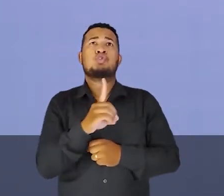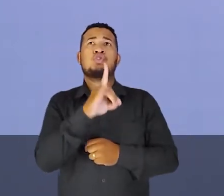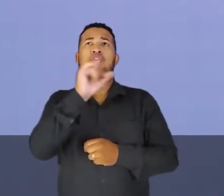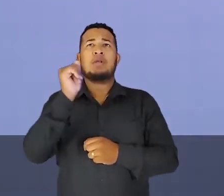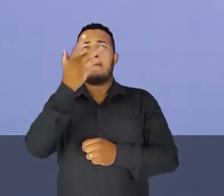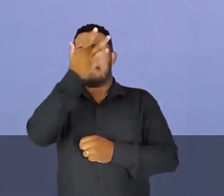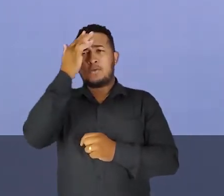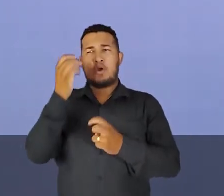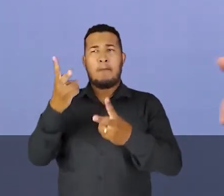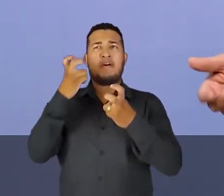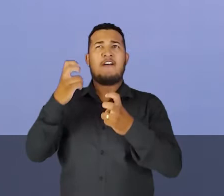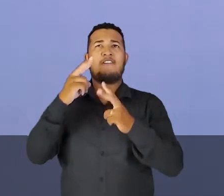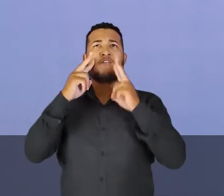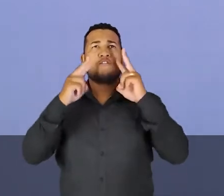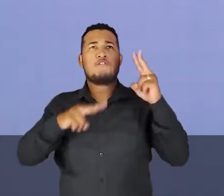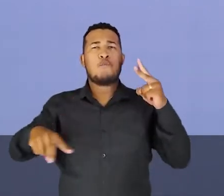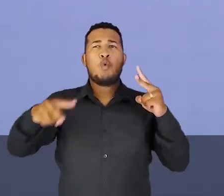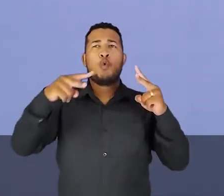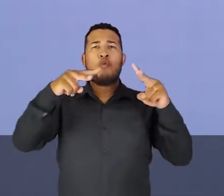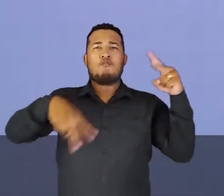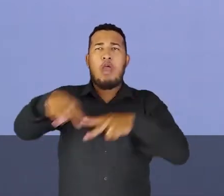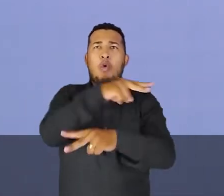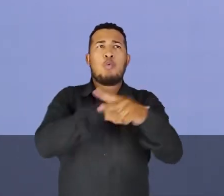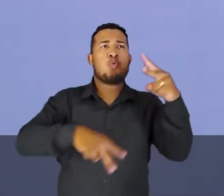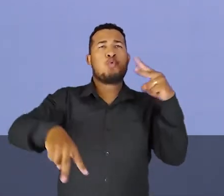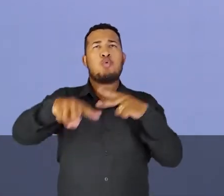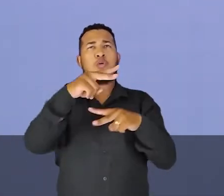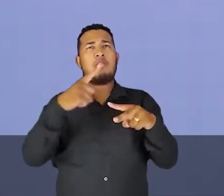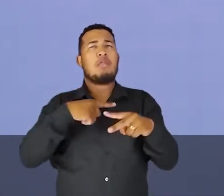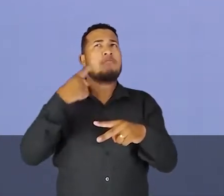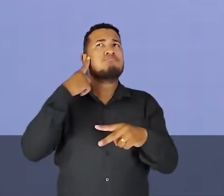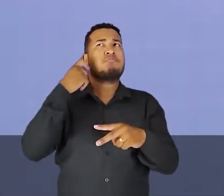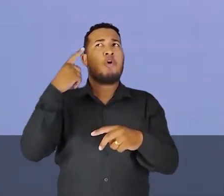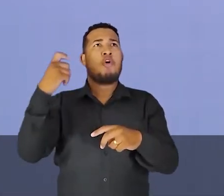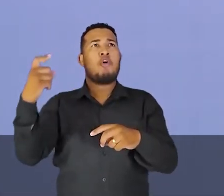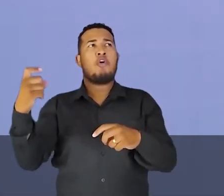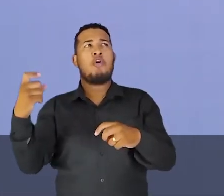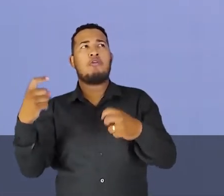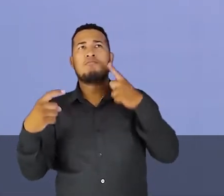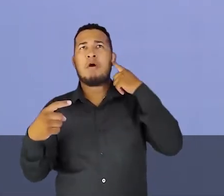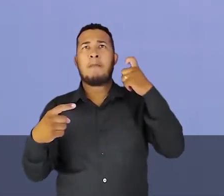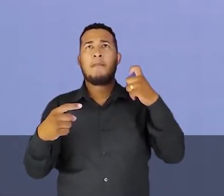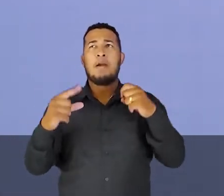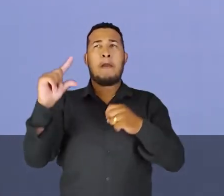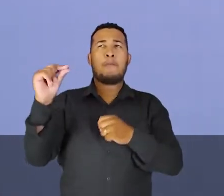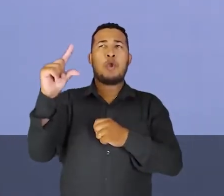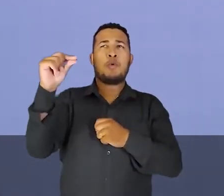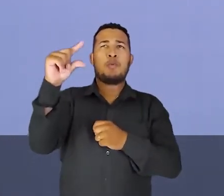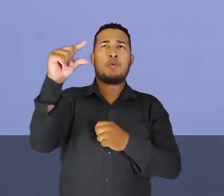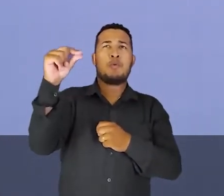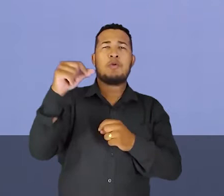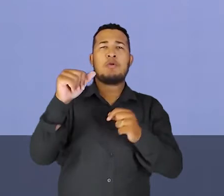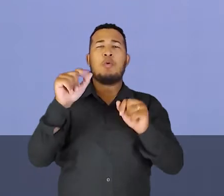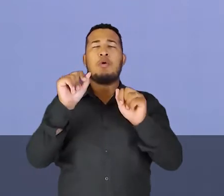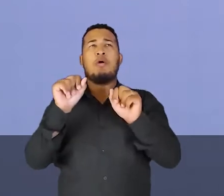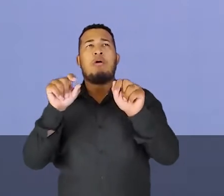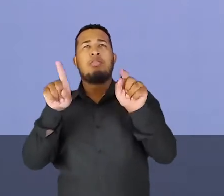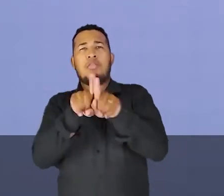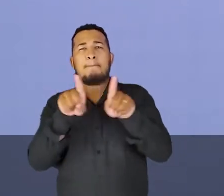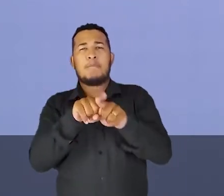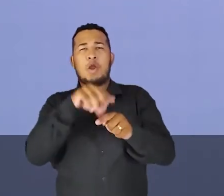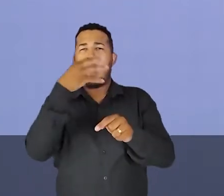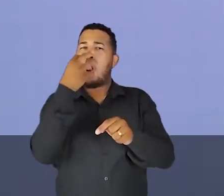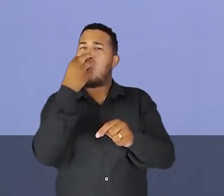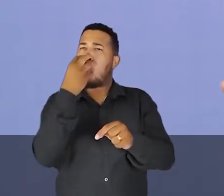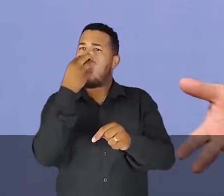o som do vento que contorna árvores, contorna montanhas, o canto dos pássaros, o uivo dos lobos, os